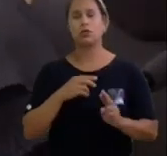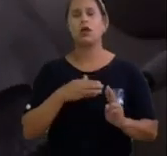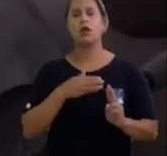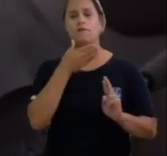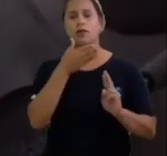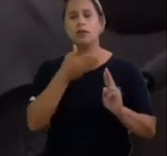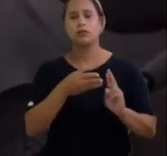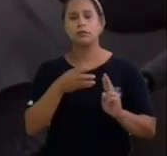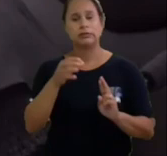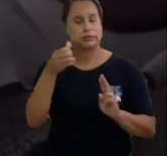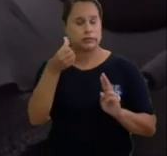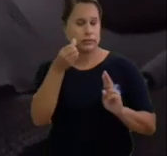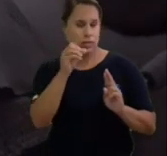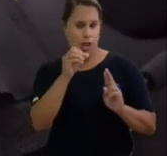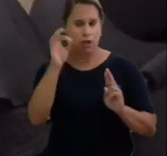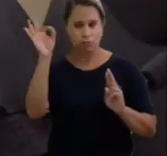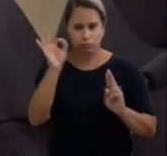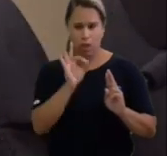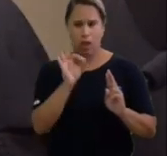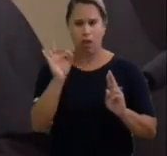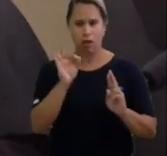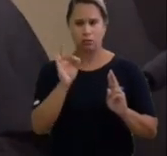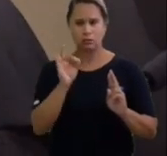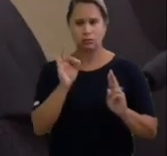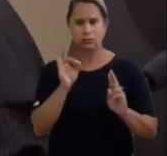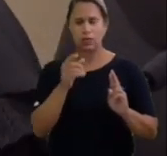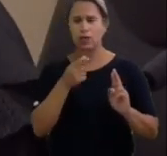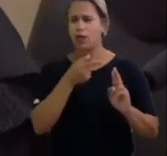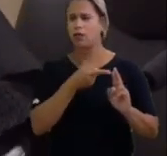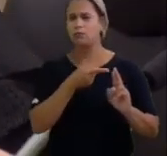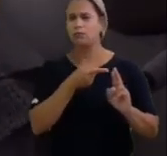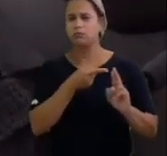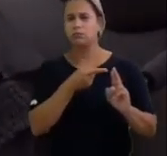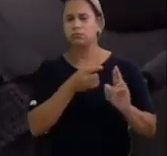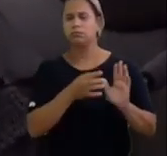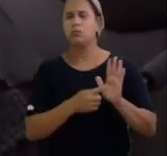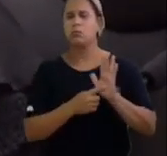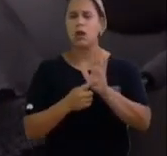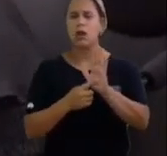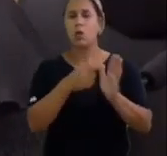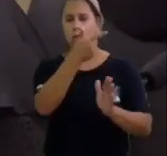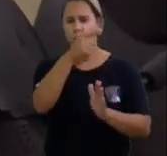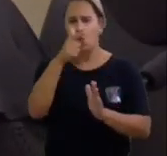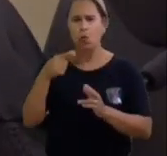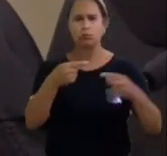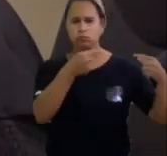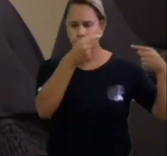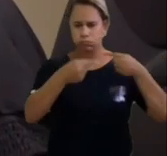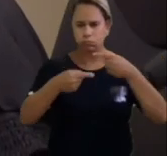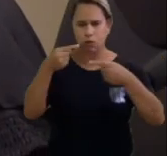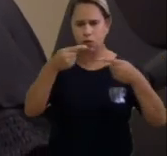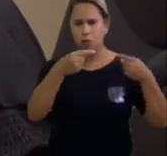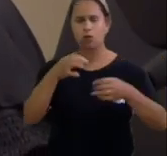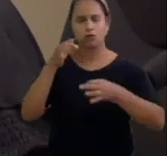10%, que é um referencial que aparece também em outras discussões